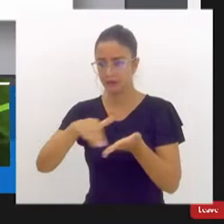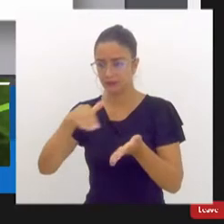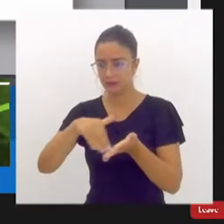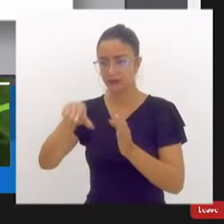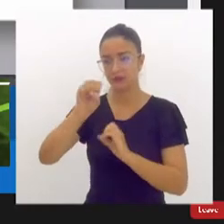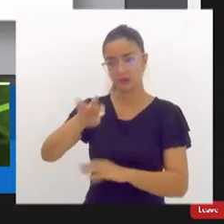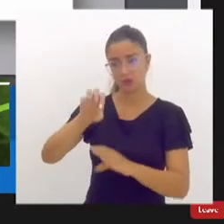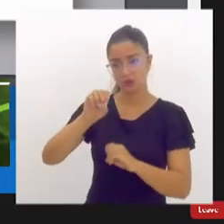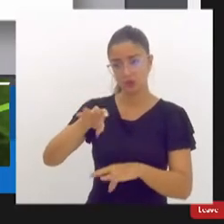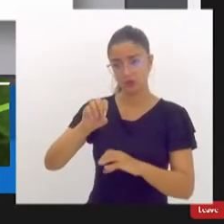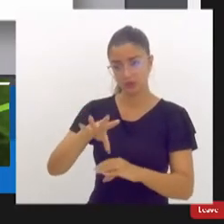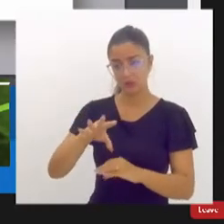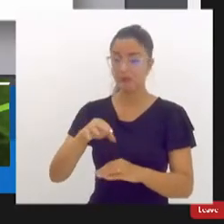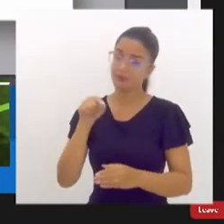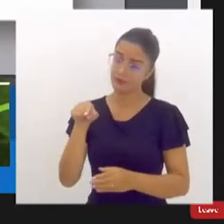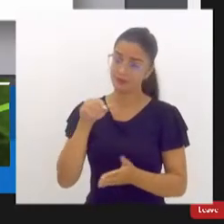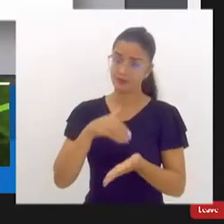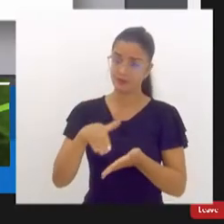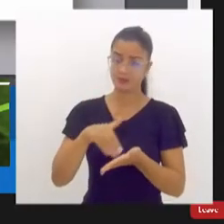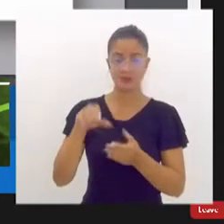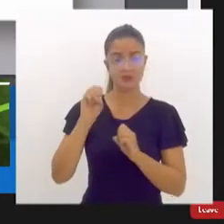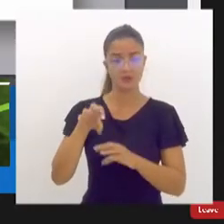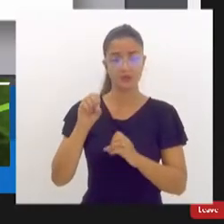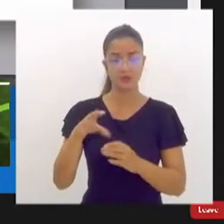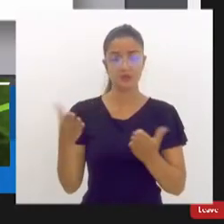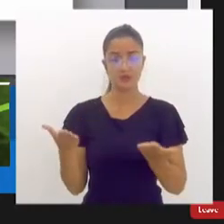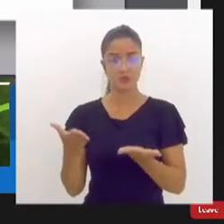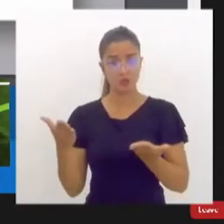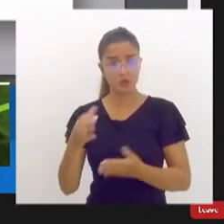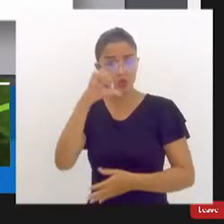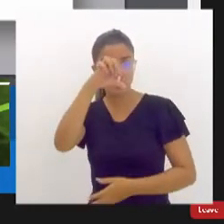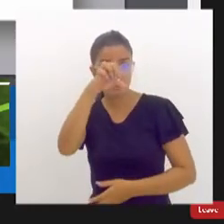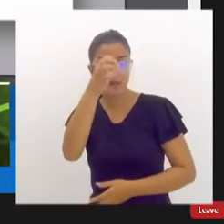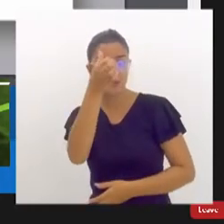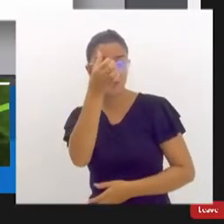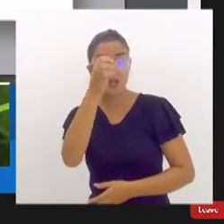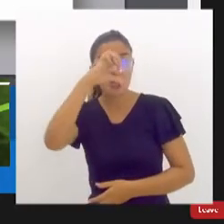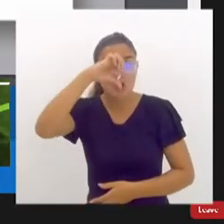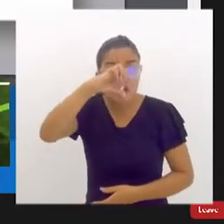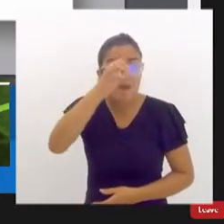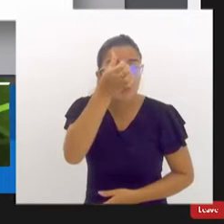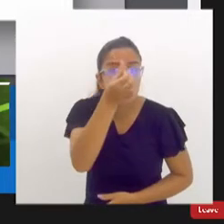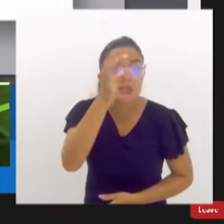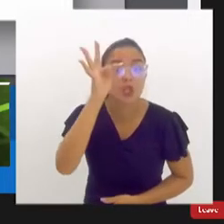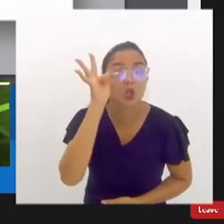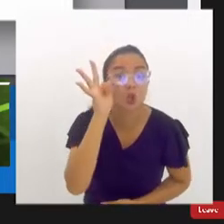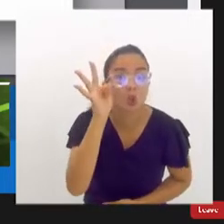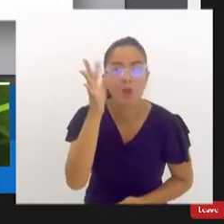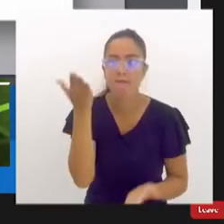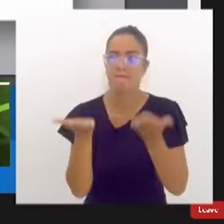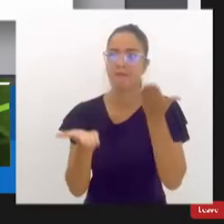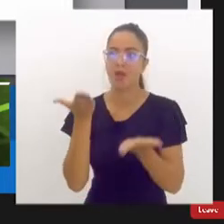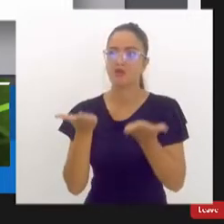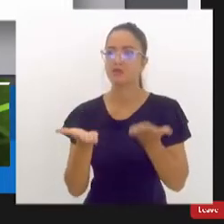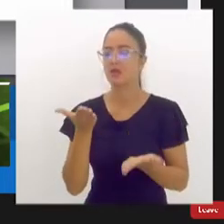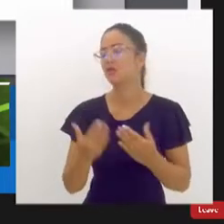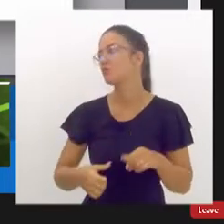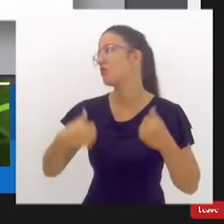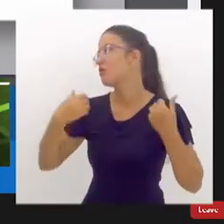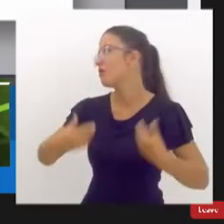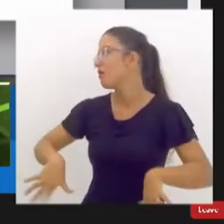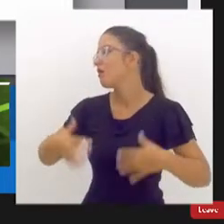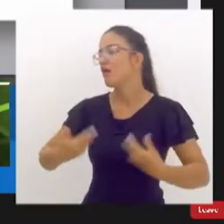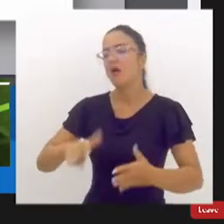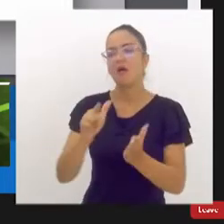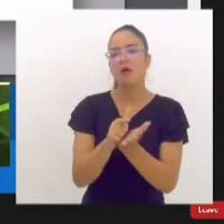Educação, que hoje tem cerca de 96 toneladas de documentos de papel arquivado. Então, o objetivo é que isso